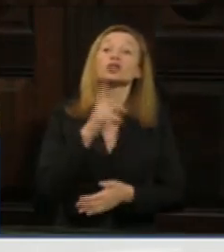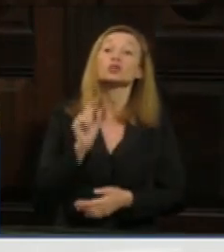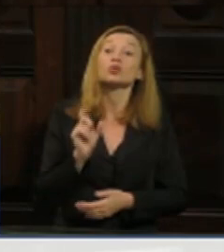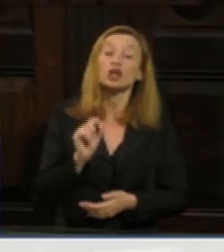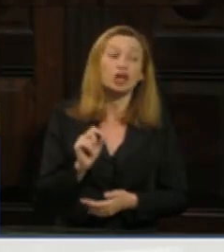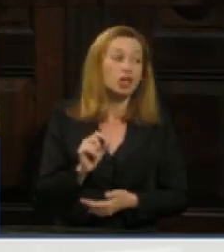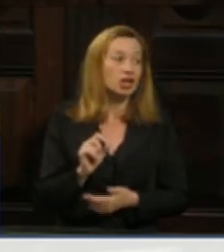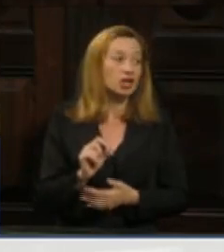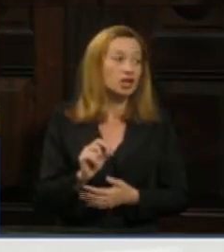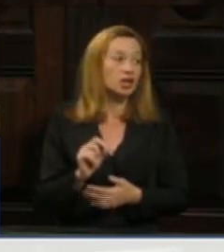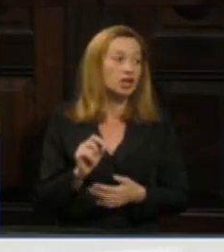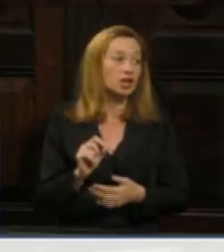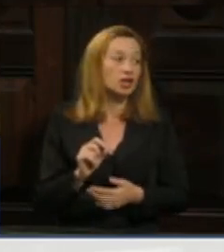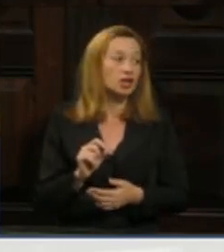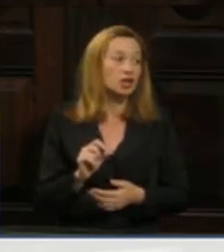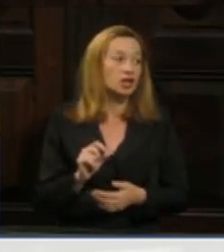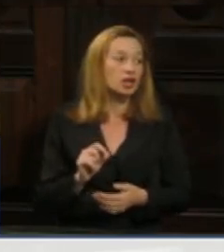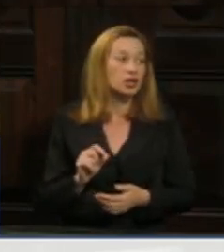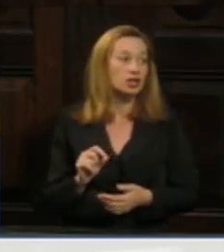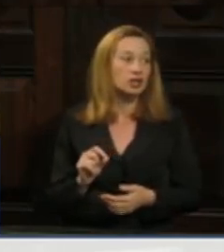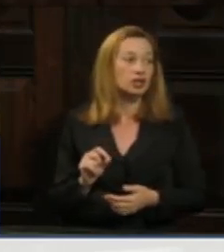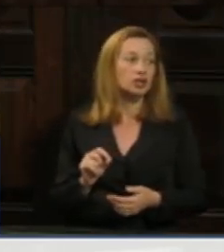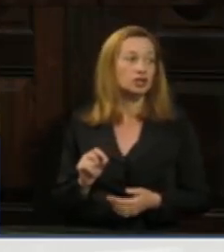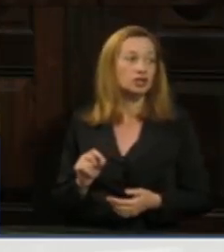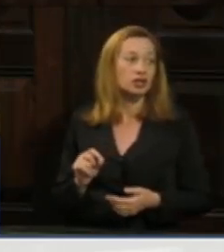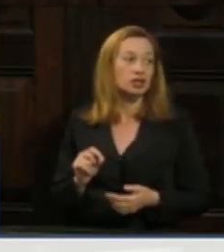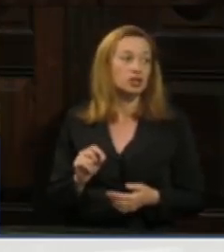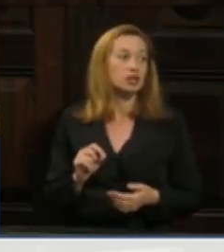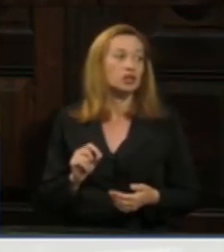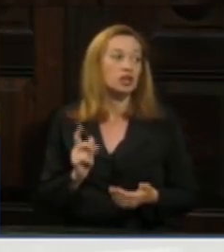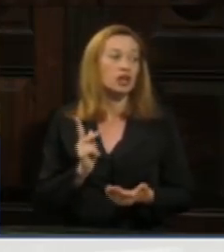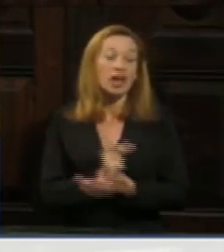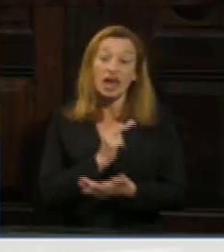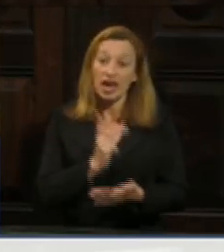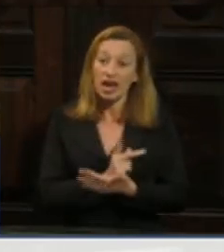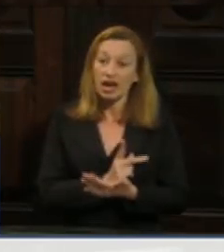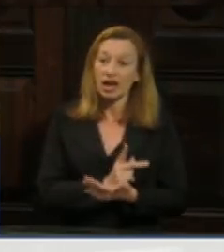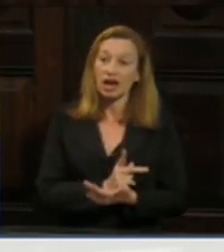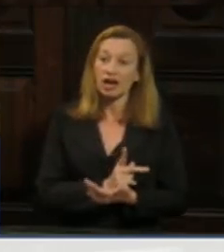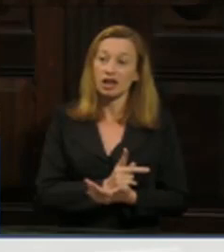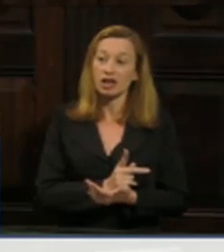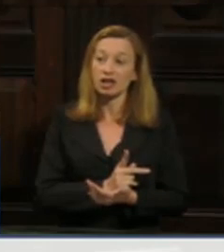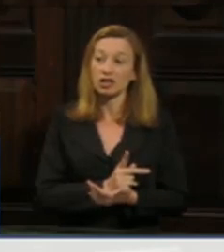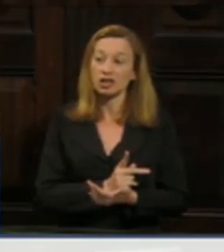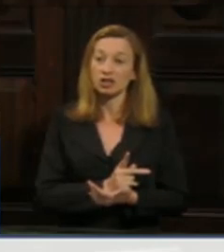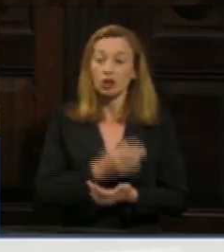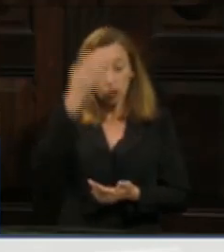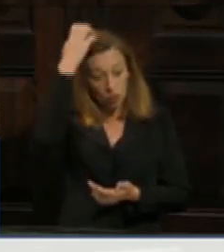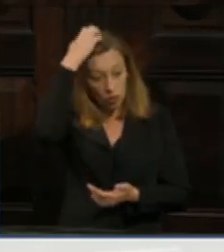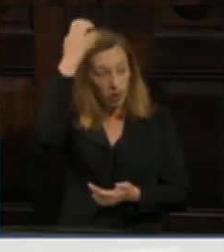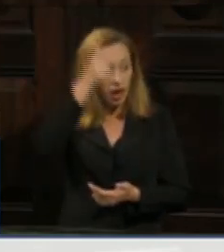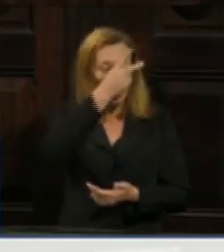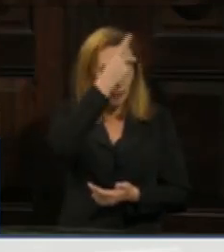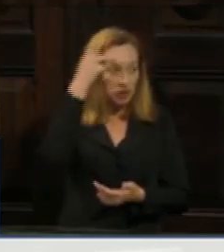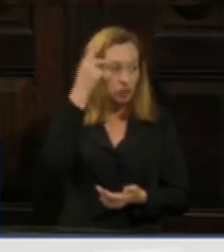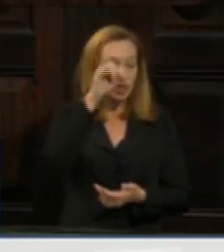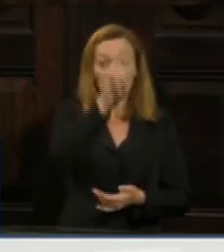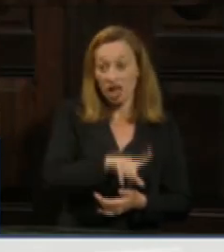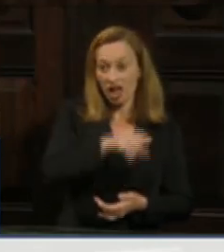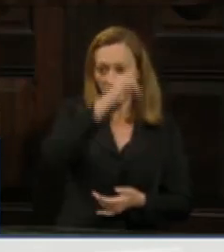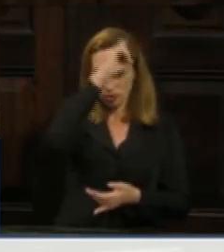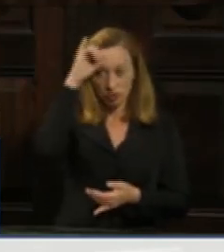poucos adversários se alvoroçam, né? Porque nunca puderam falar mal